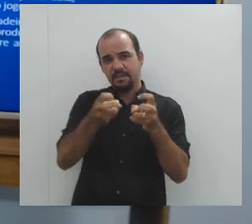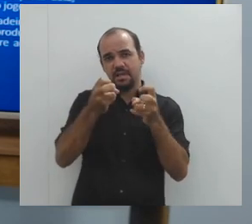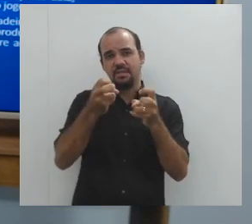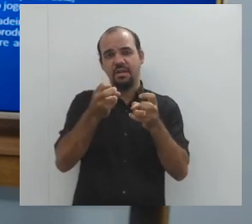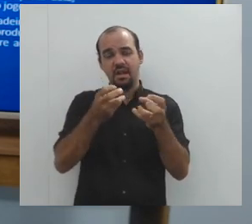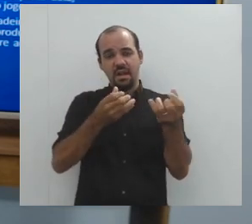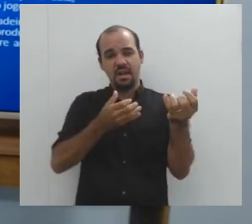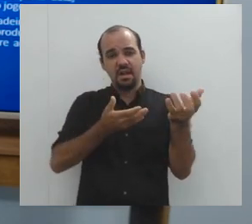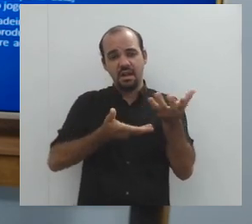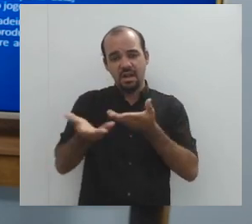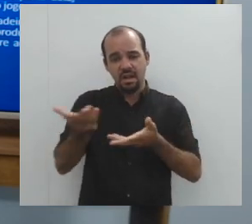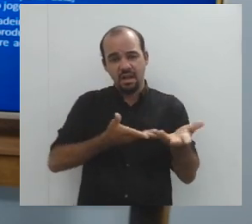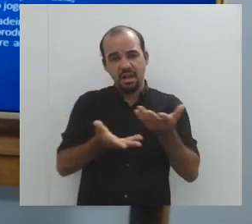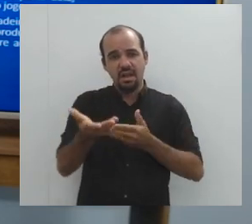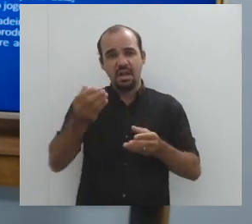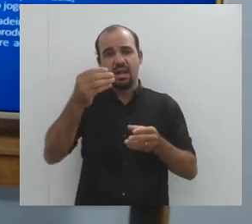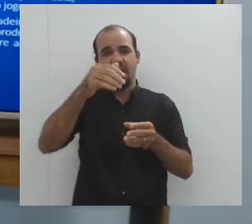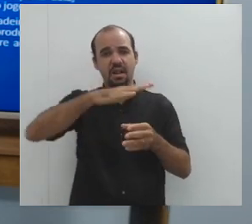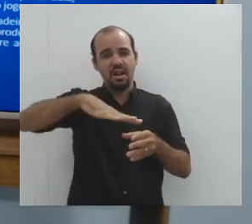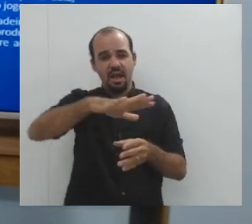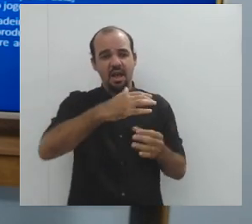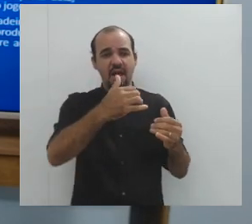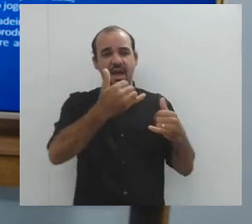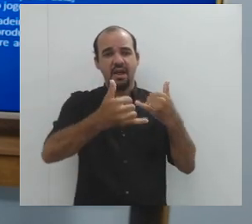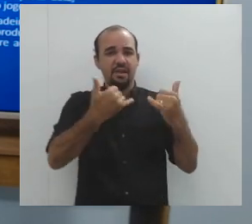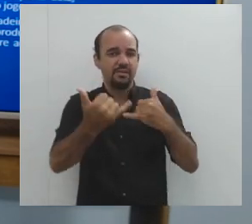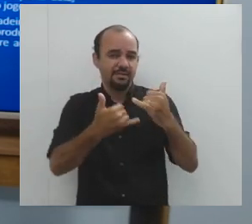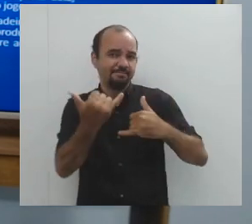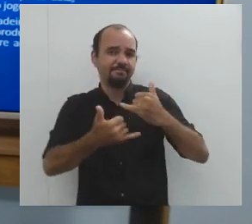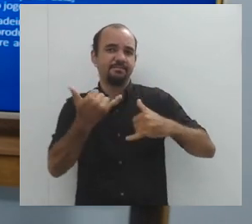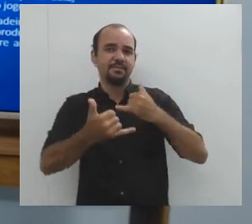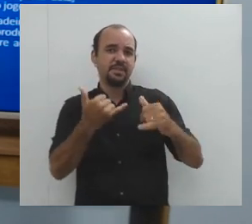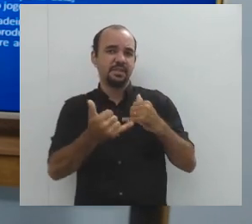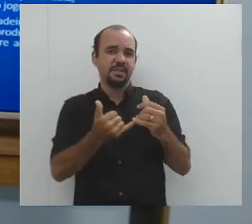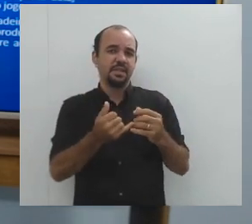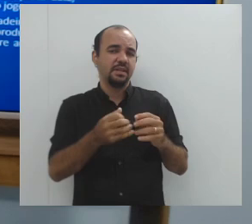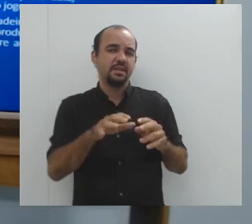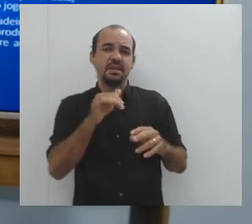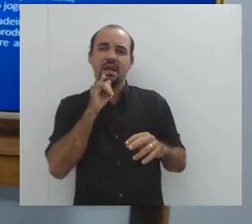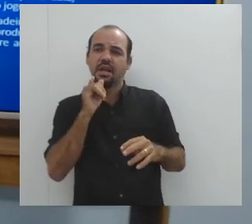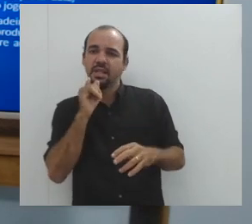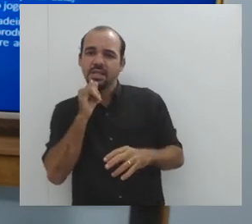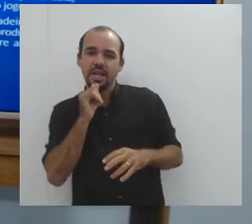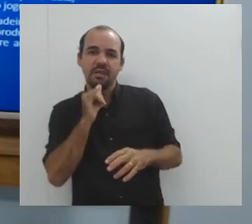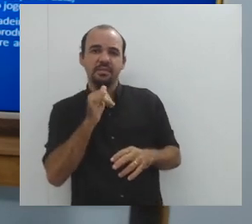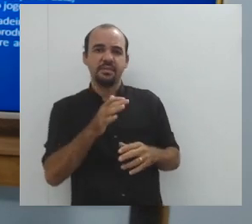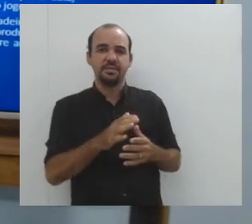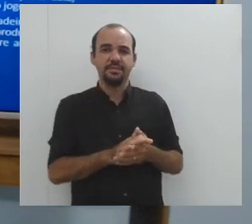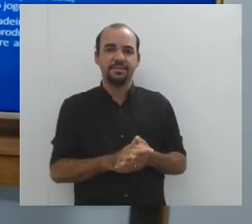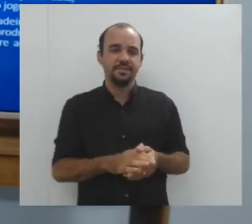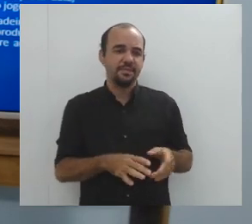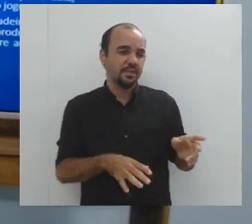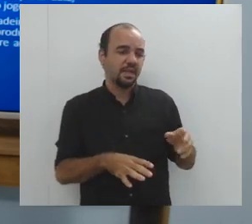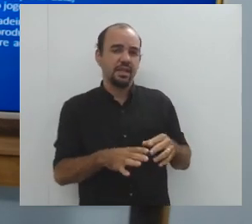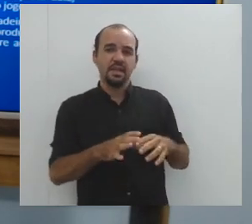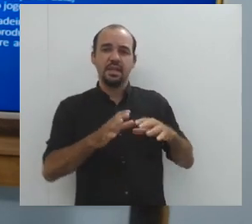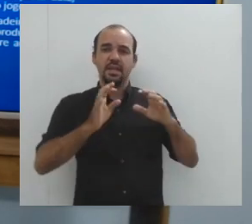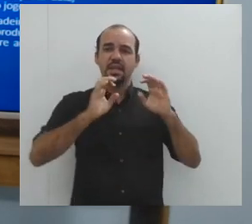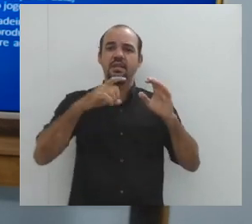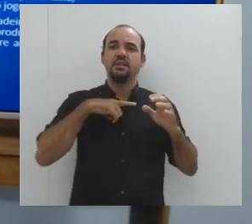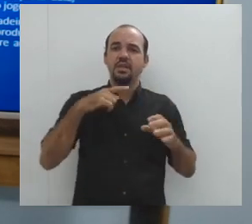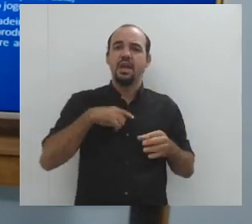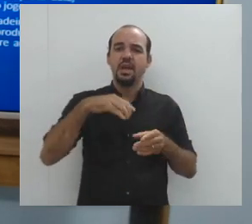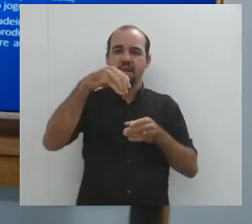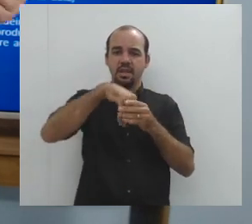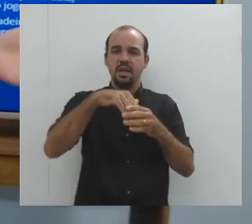participação no jogo, como as pessoas lidam com esse jogo. Por exemplo, em questão ética, em questão